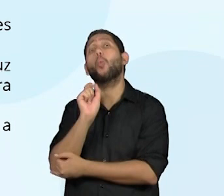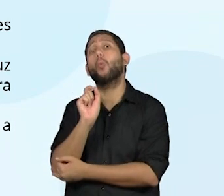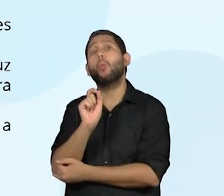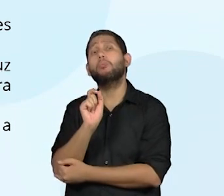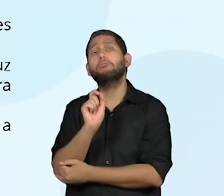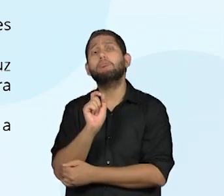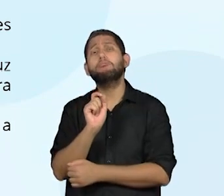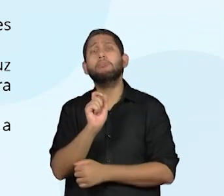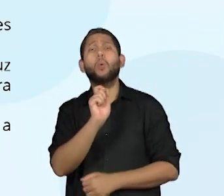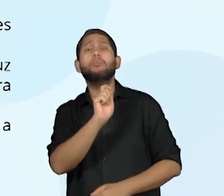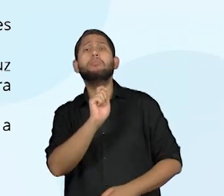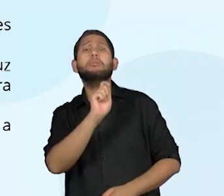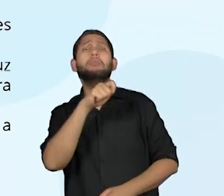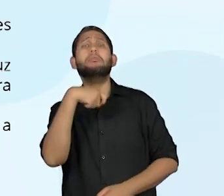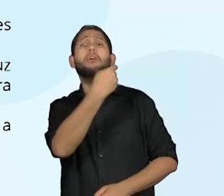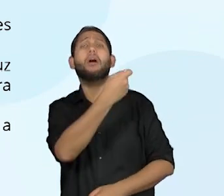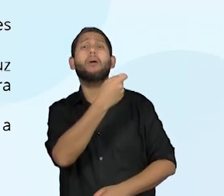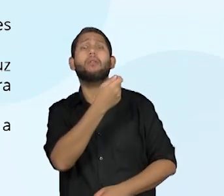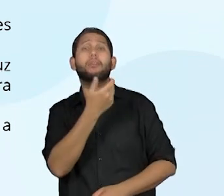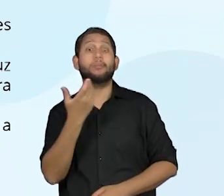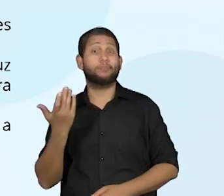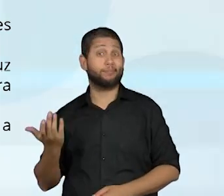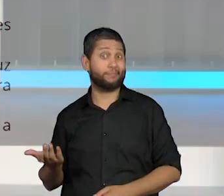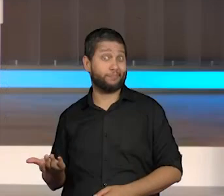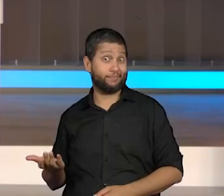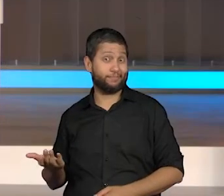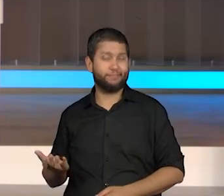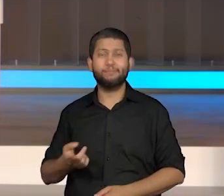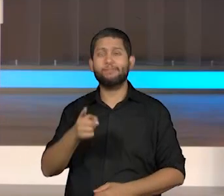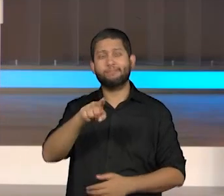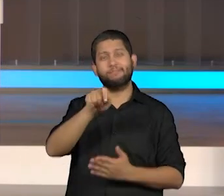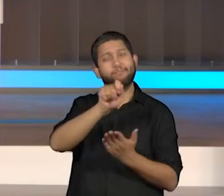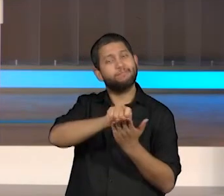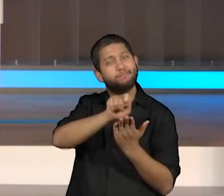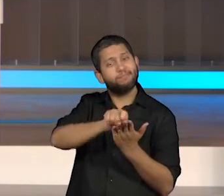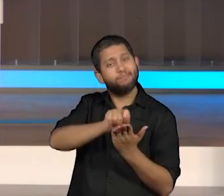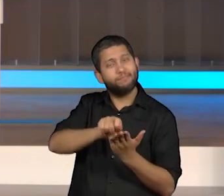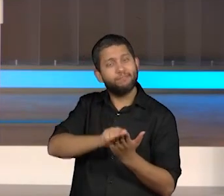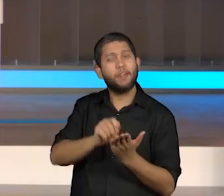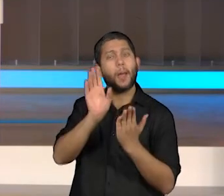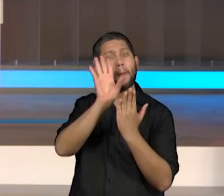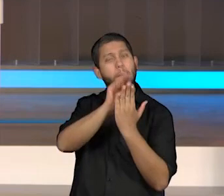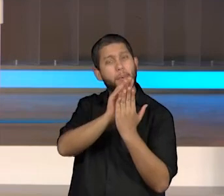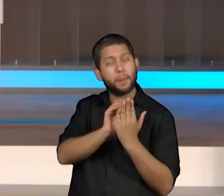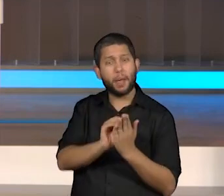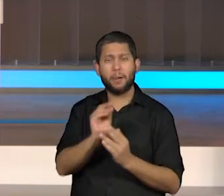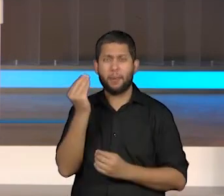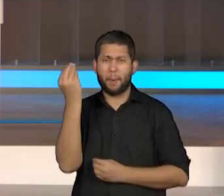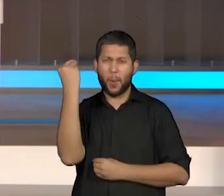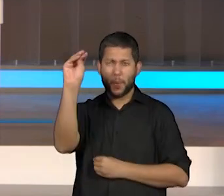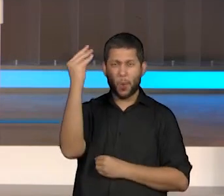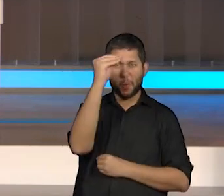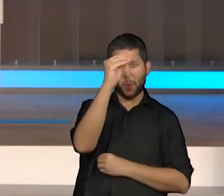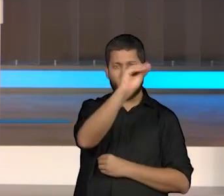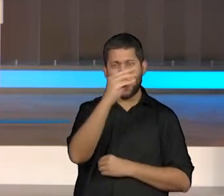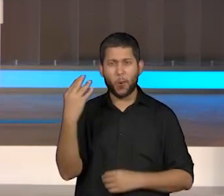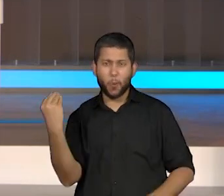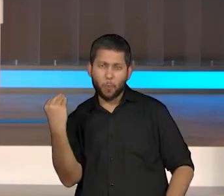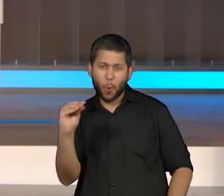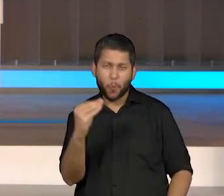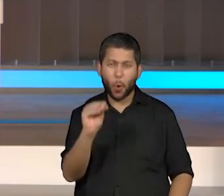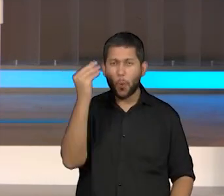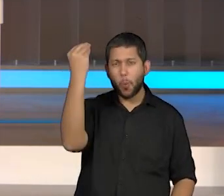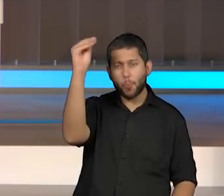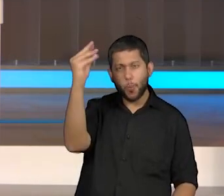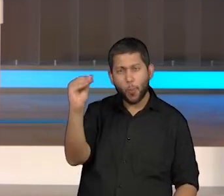tananã. Então, eu quero ver vocês aí preenchendo e completando essa cruzadinha com os conhecimentos que vocês